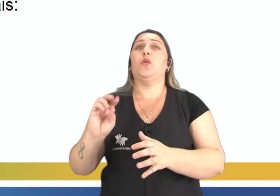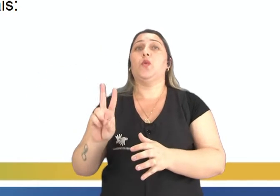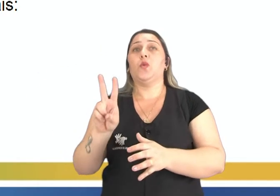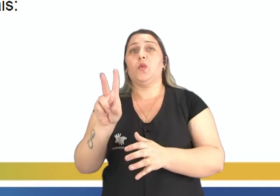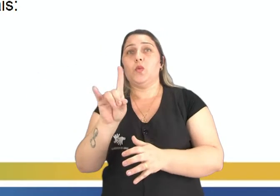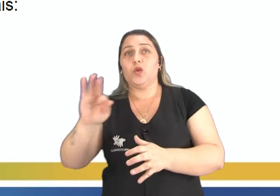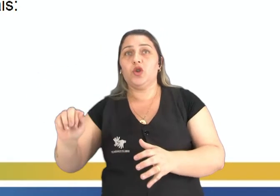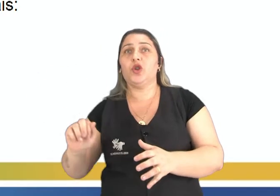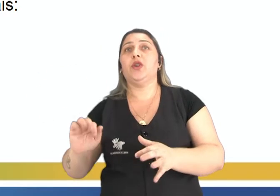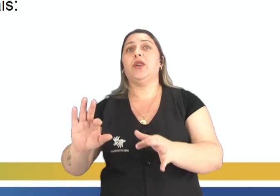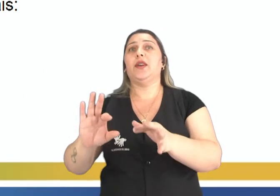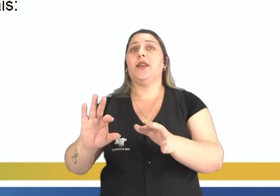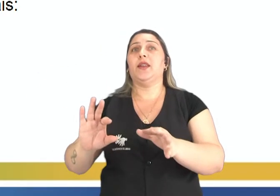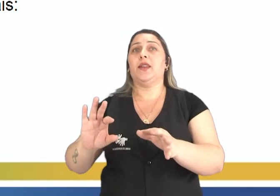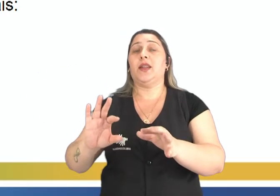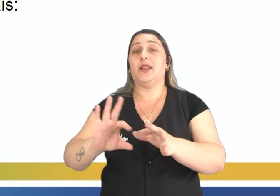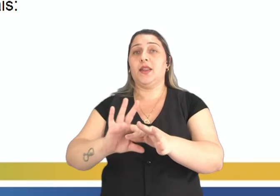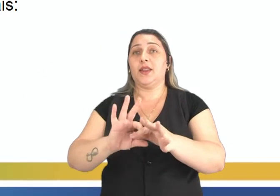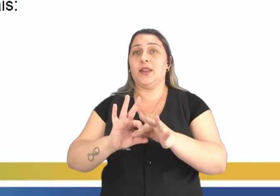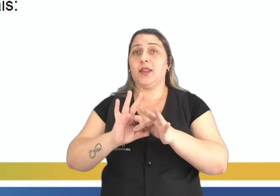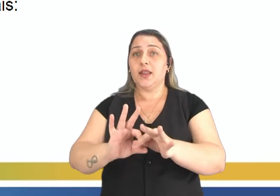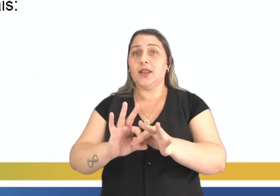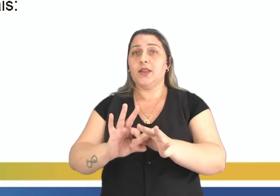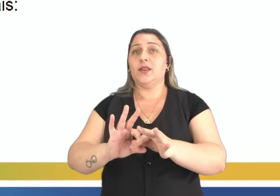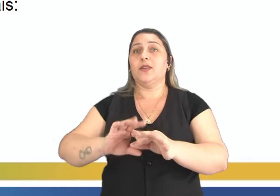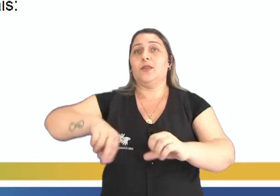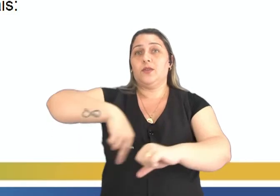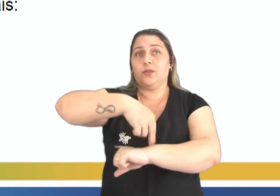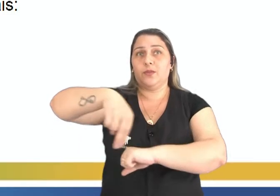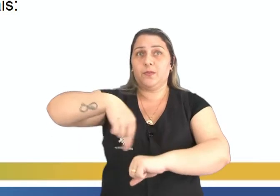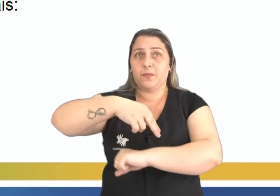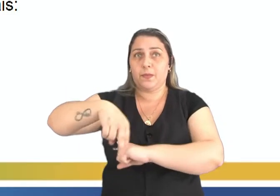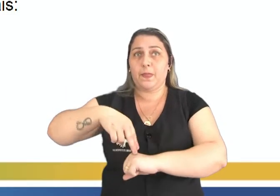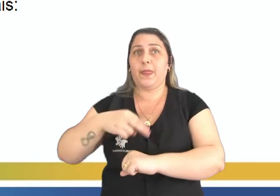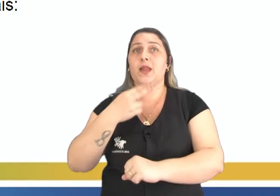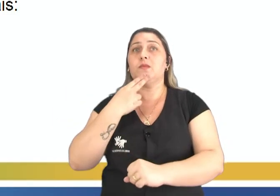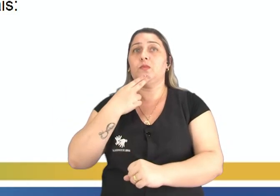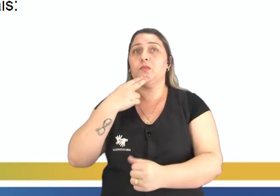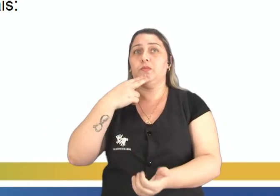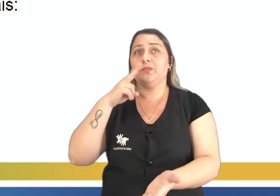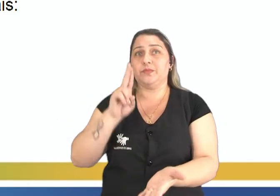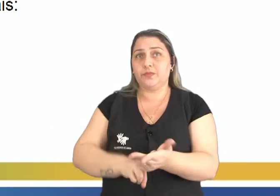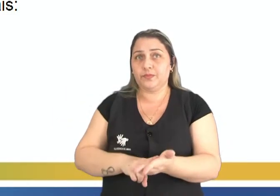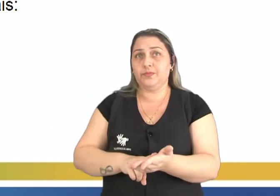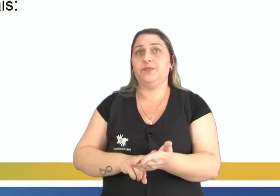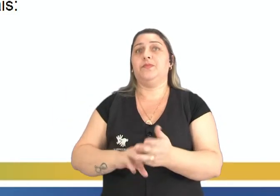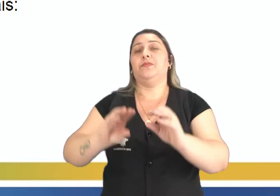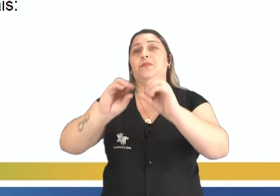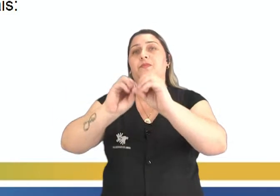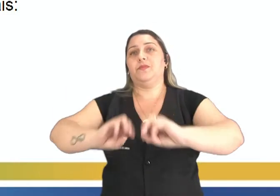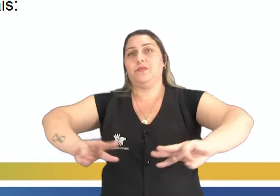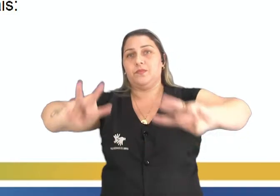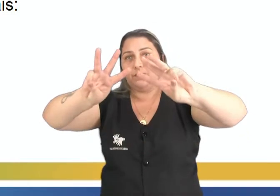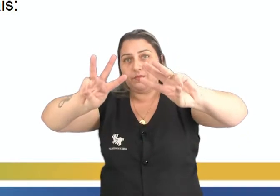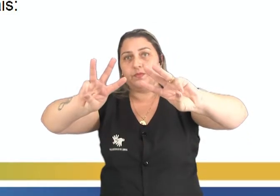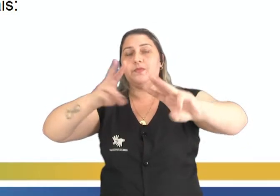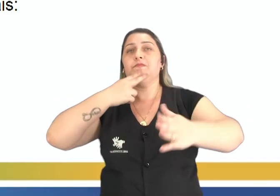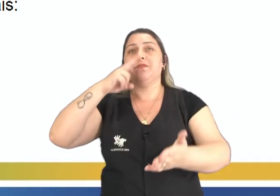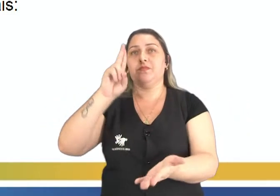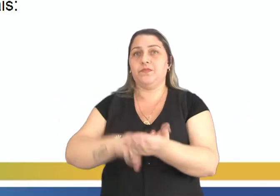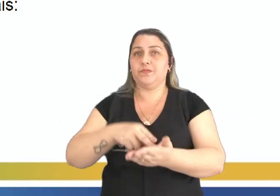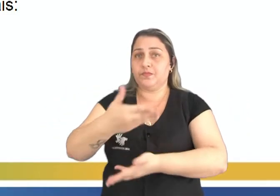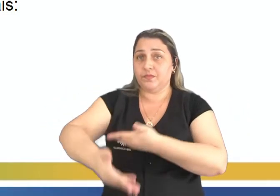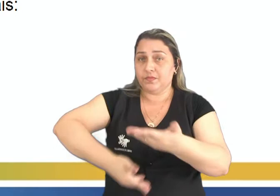que, de fato, a ONU vai passar a existir. Com a criação da Carta das Nações Unidas, que é uma carta que vai